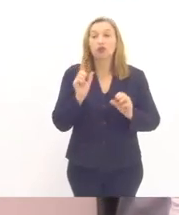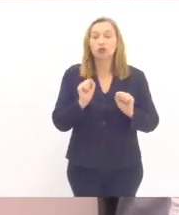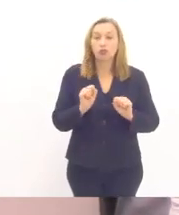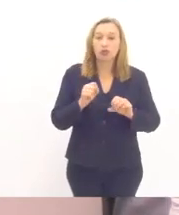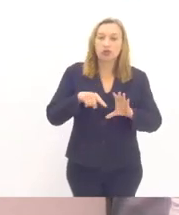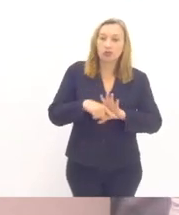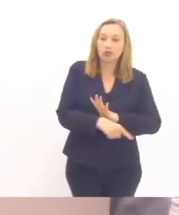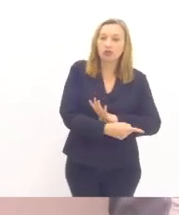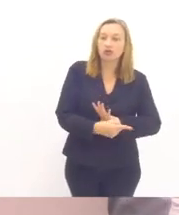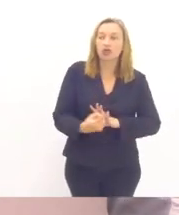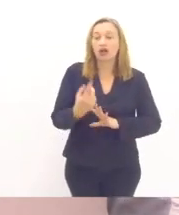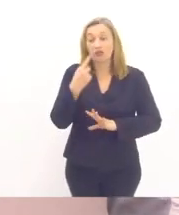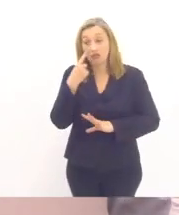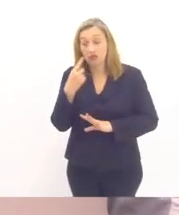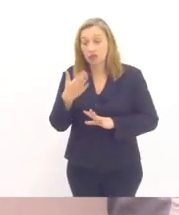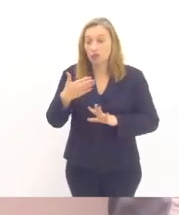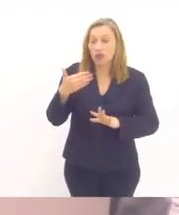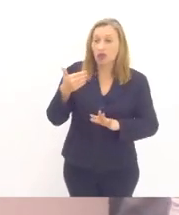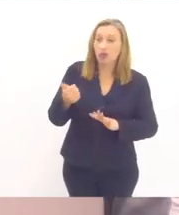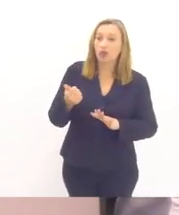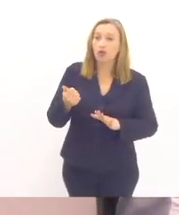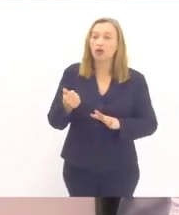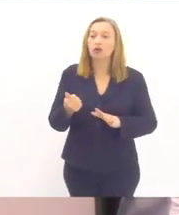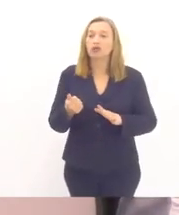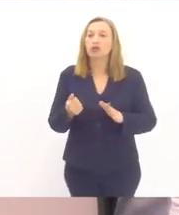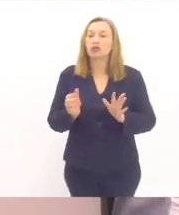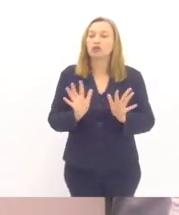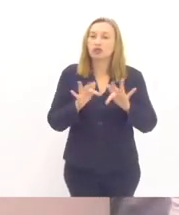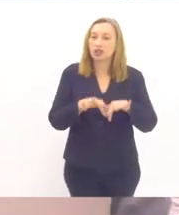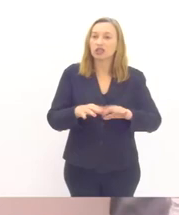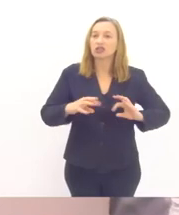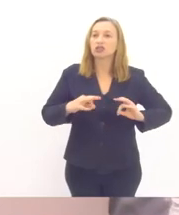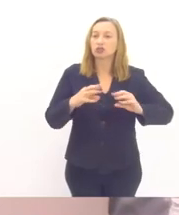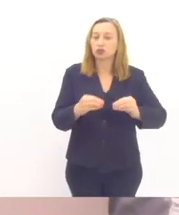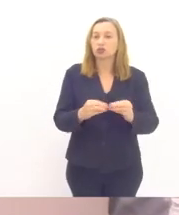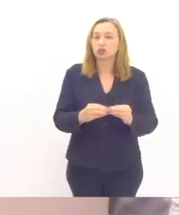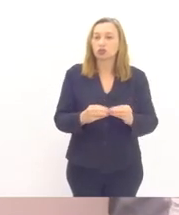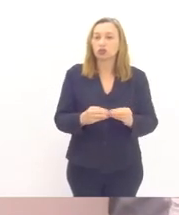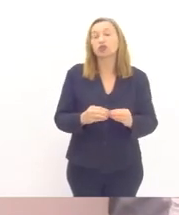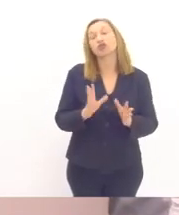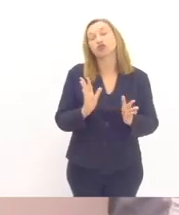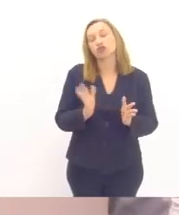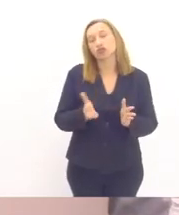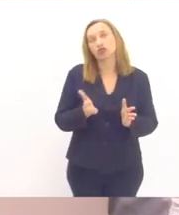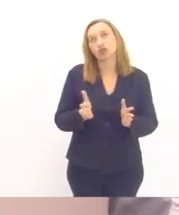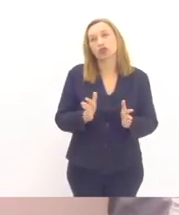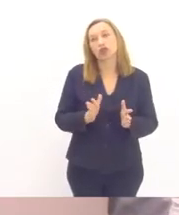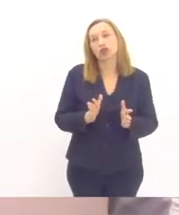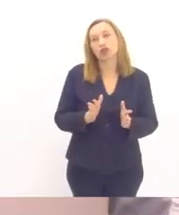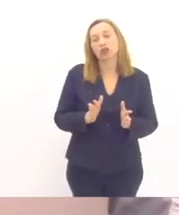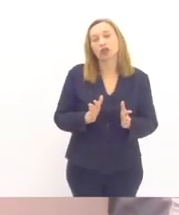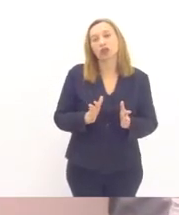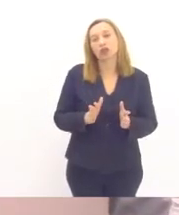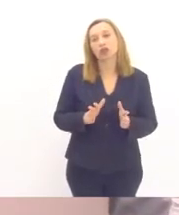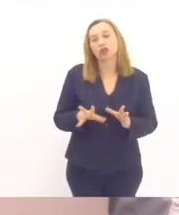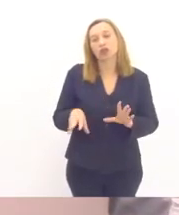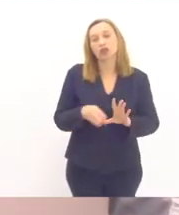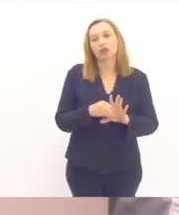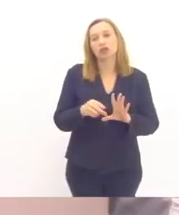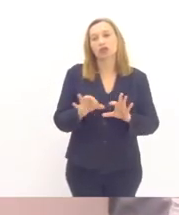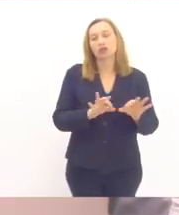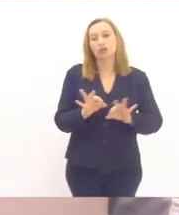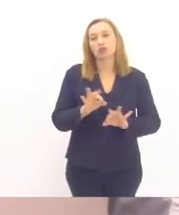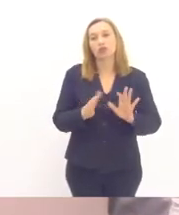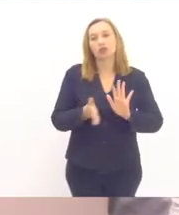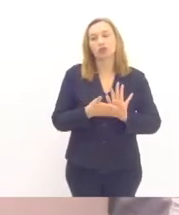aprofunda, o que que a gente refina, como que a gente fecha esse desenho, que, inclusive, né, já está, de alguma forma, colocado ali na proposta do plano.